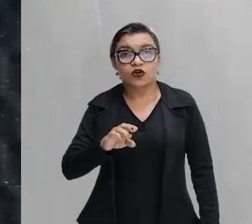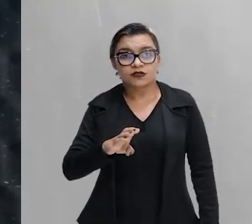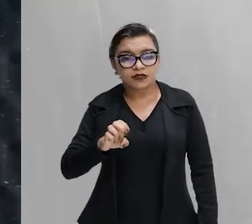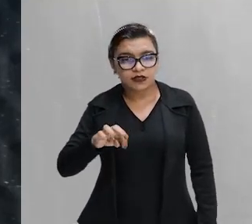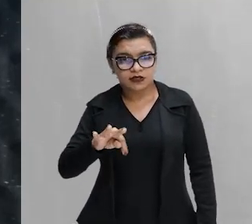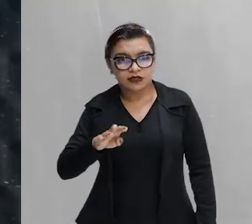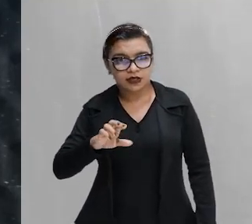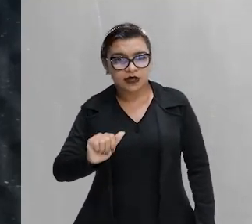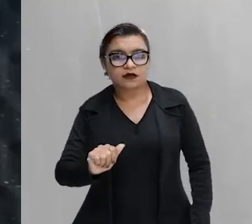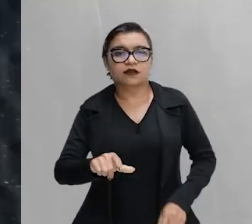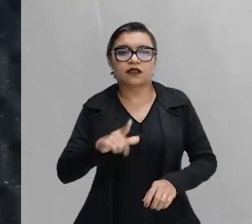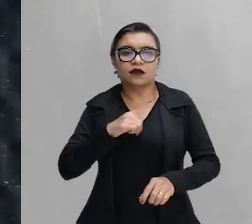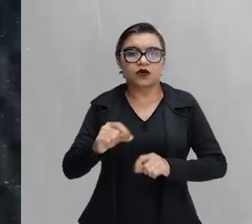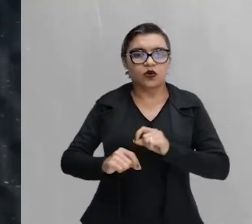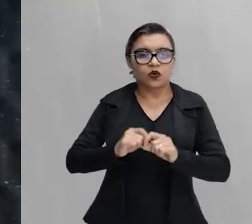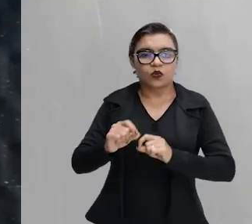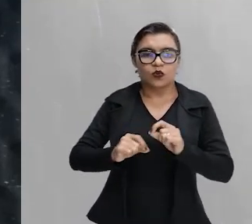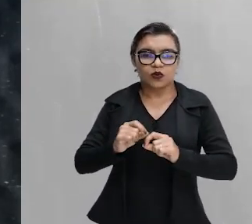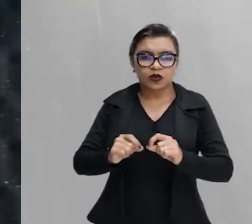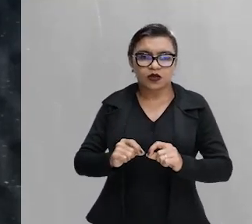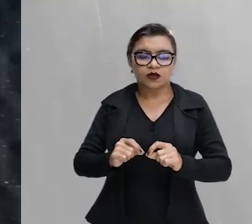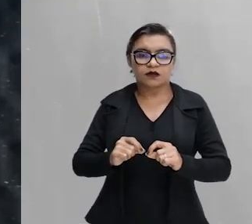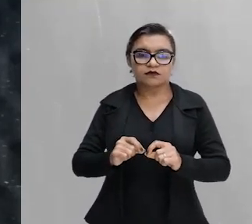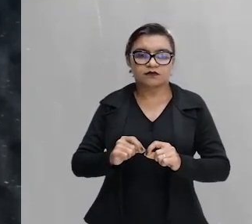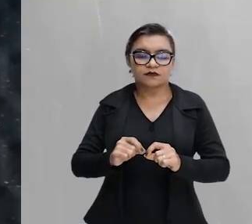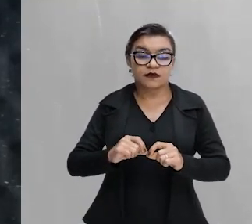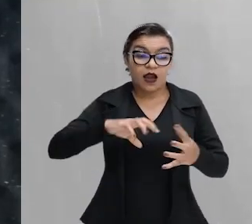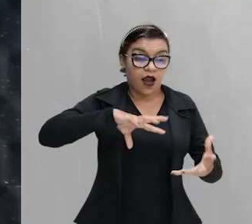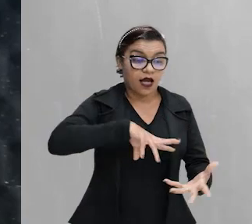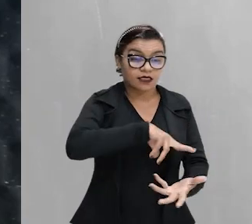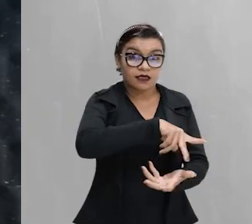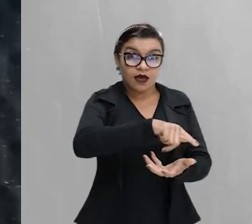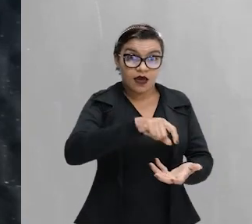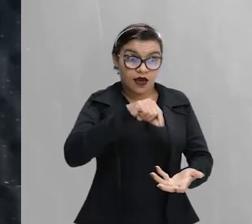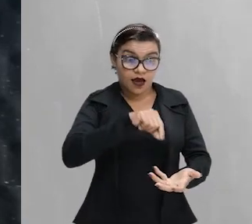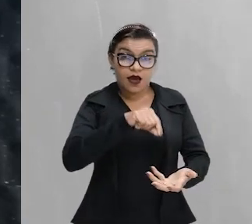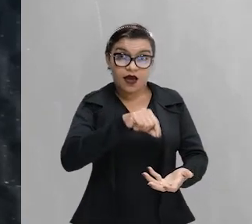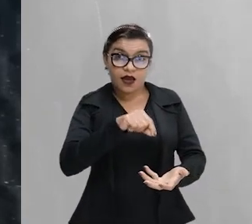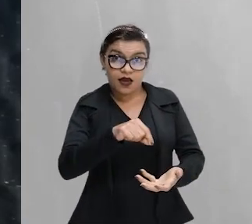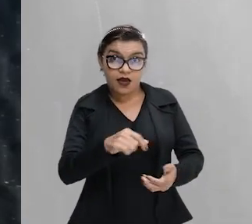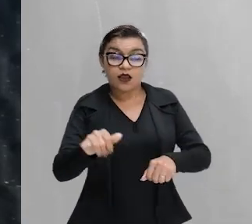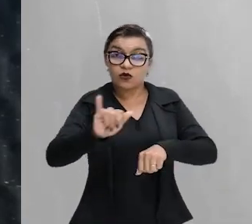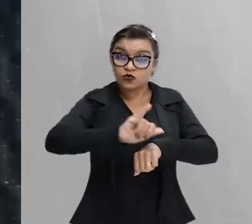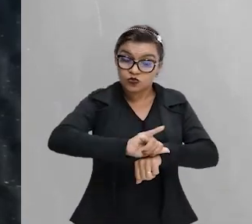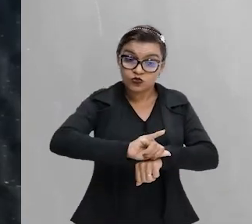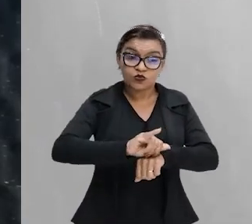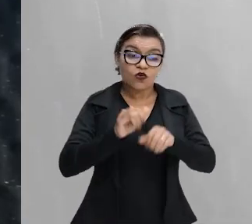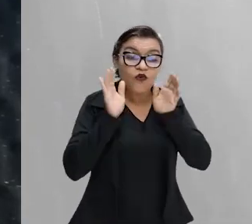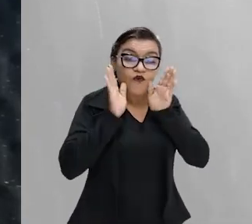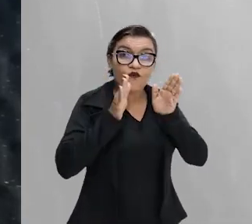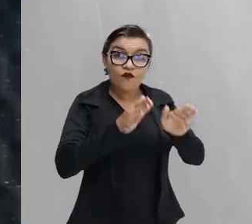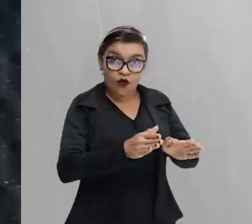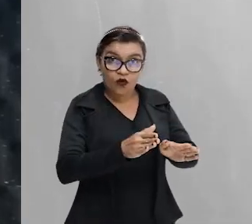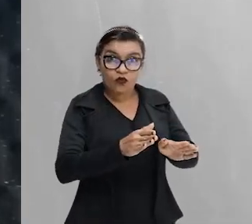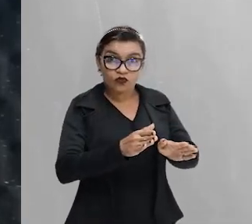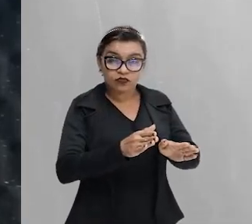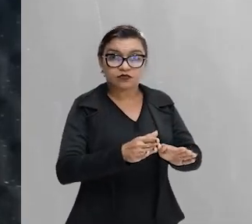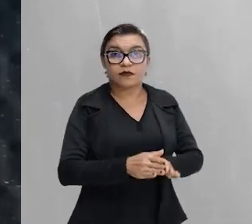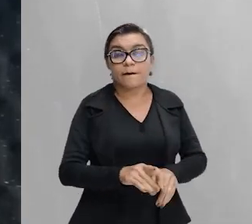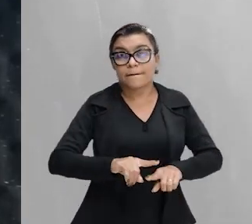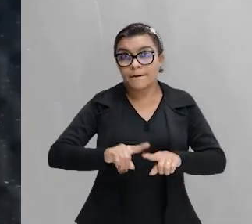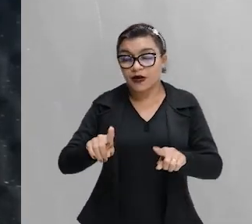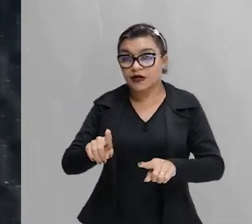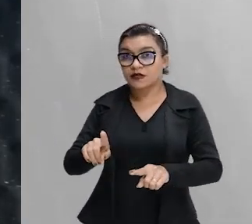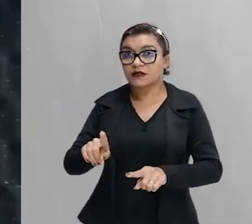centro do universo e os astros estão ali em movimento ao redor da Terra, inclusive o Sol. Então, isso